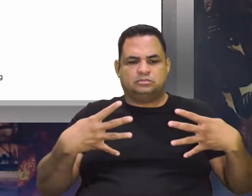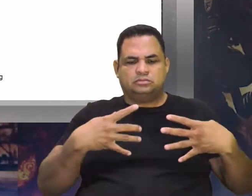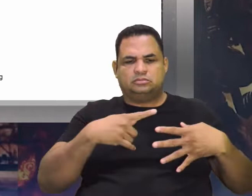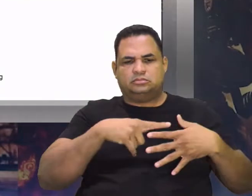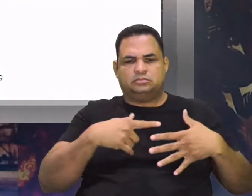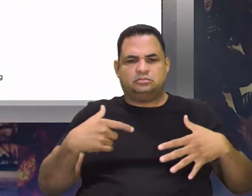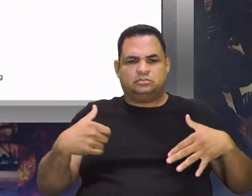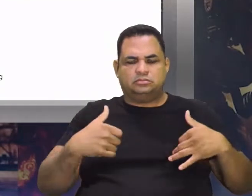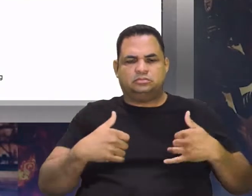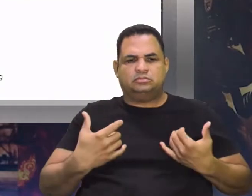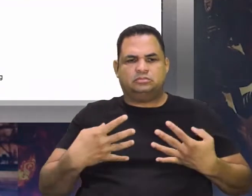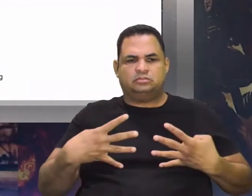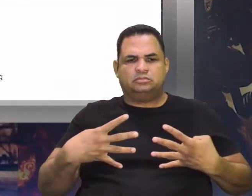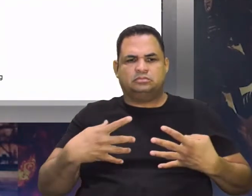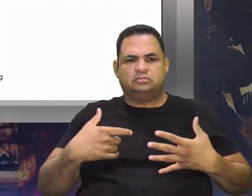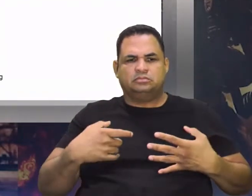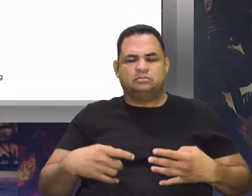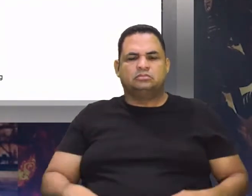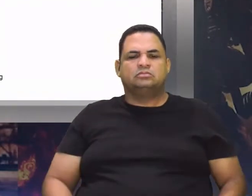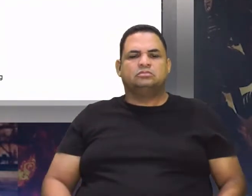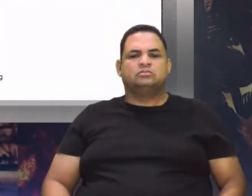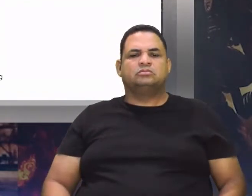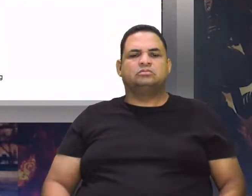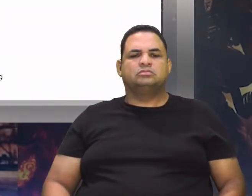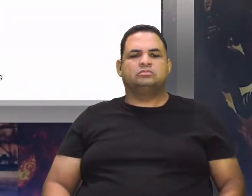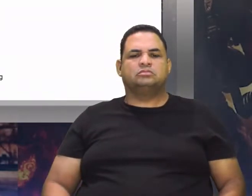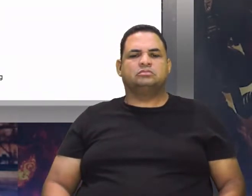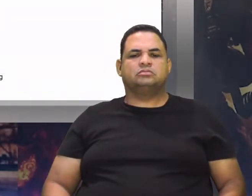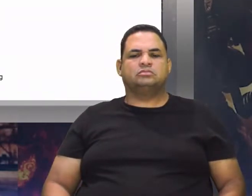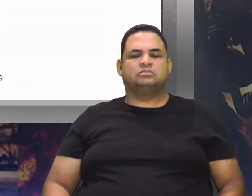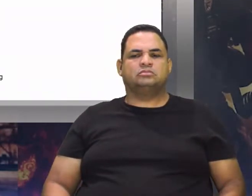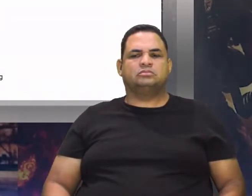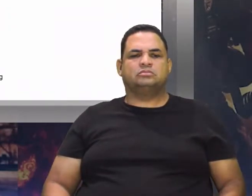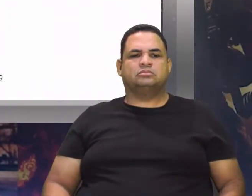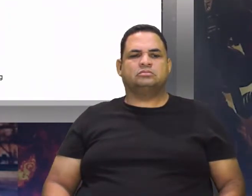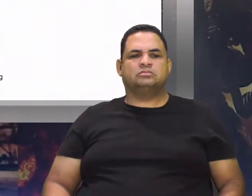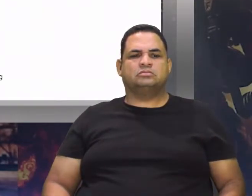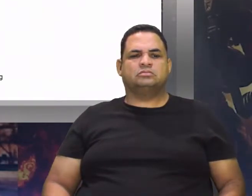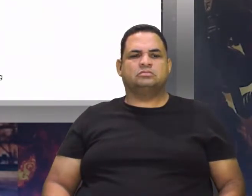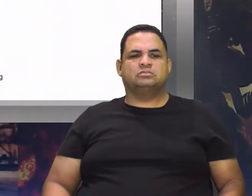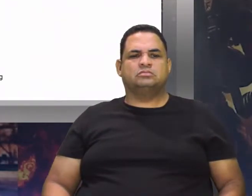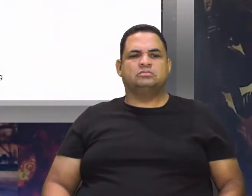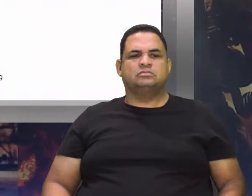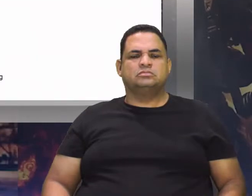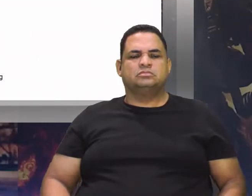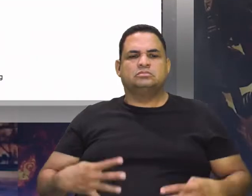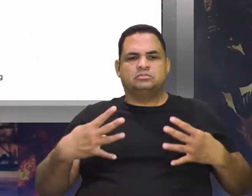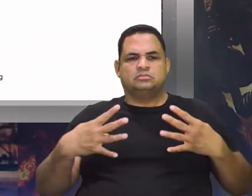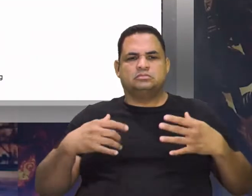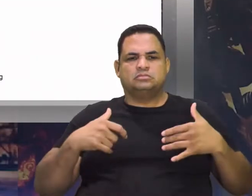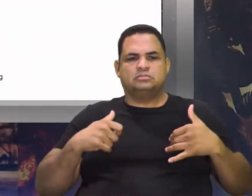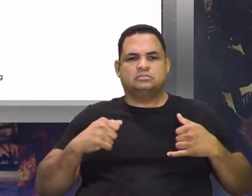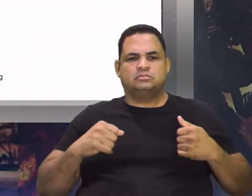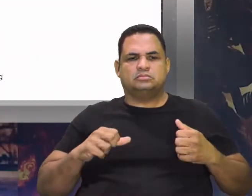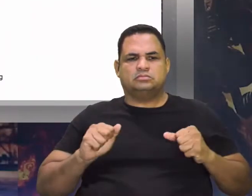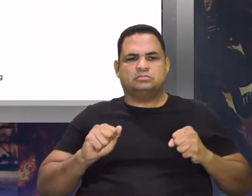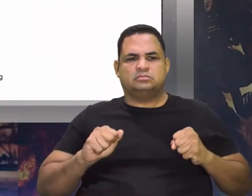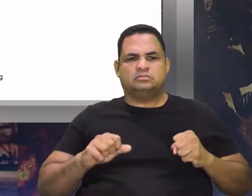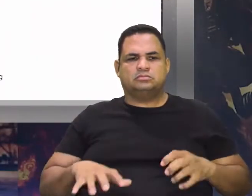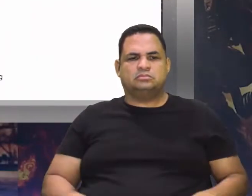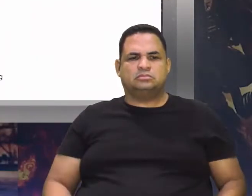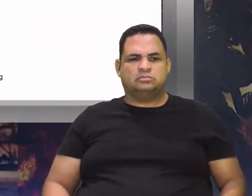o polegar. Esse do legal aqui, ó, em oposição. fica diferente, facilita